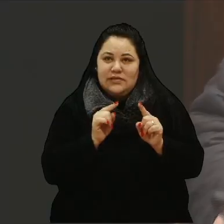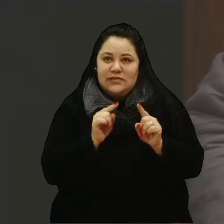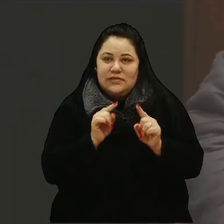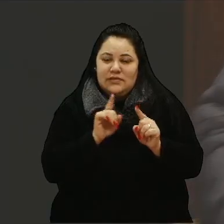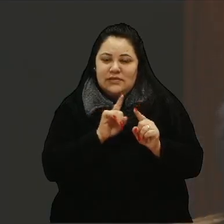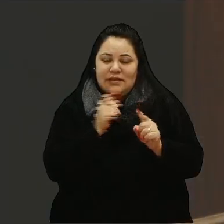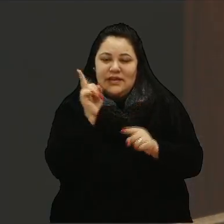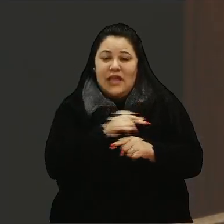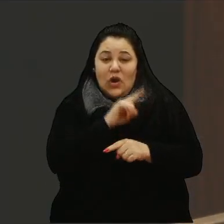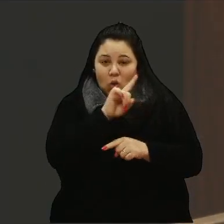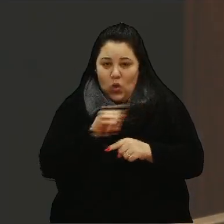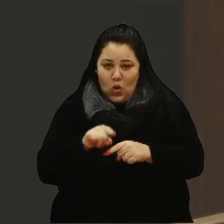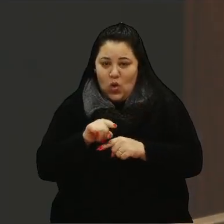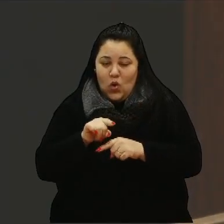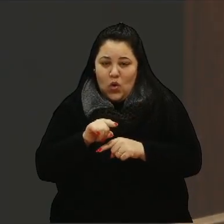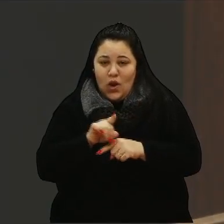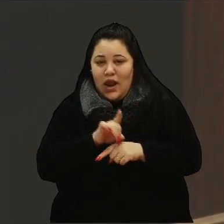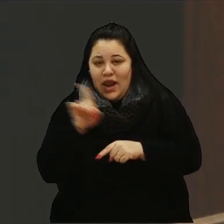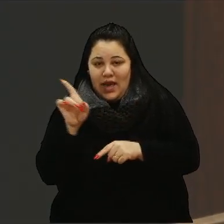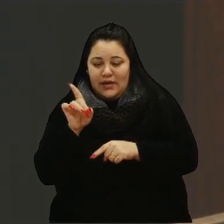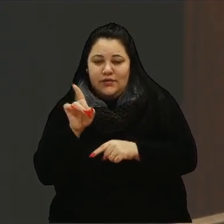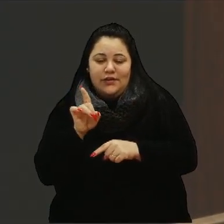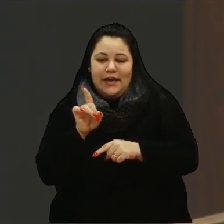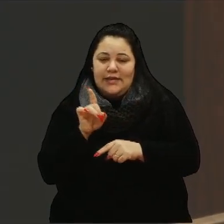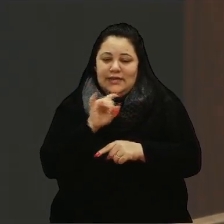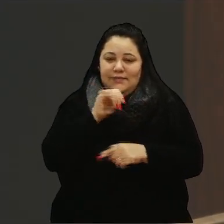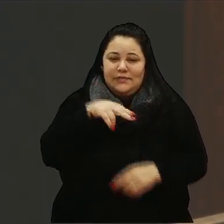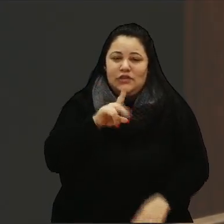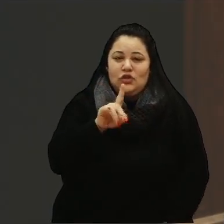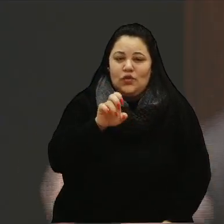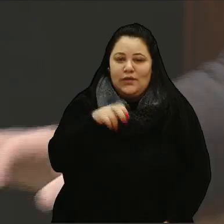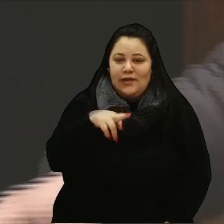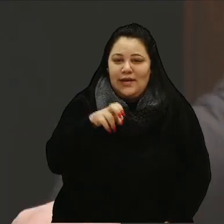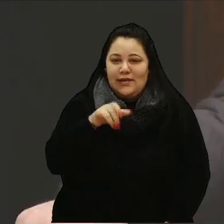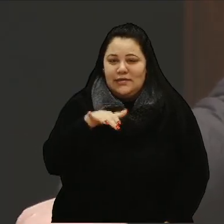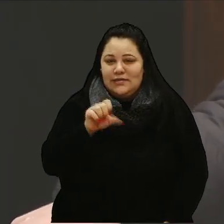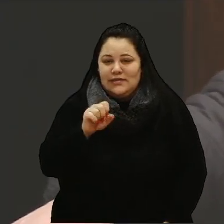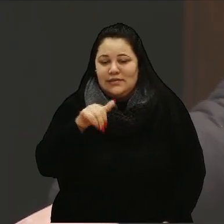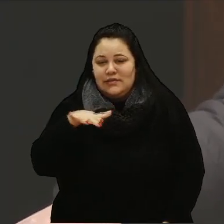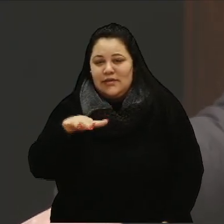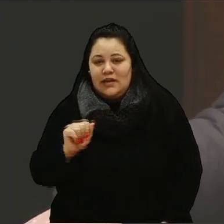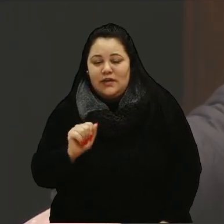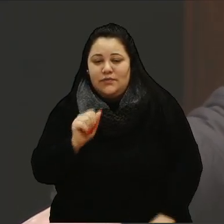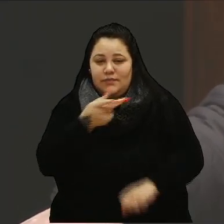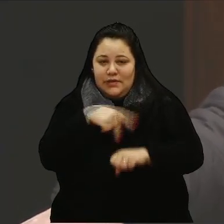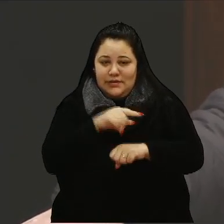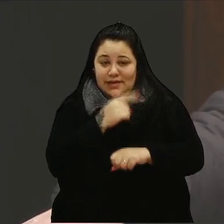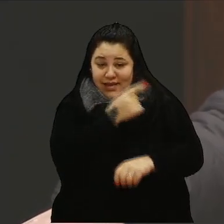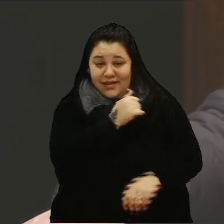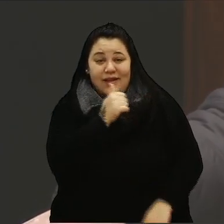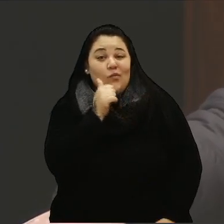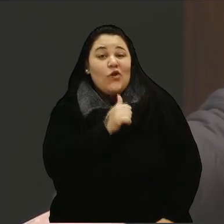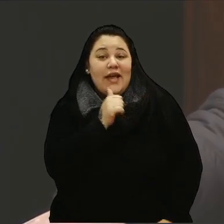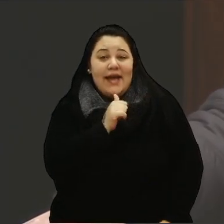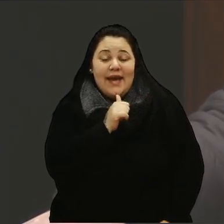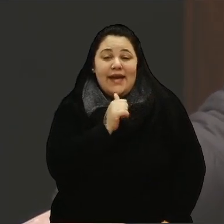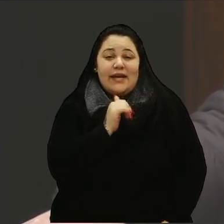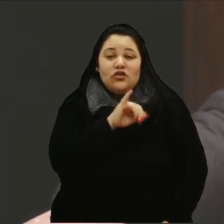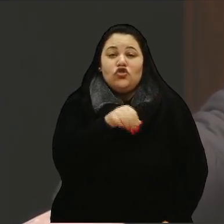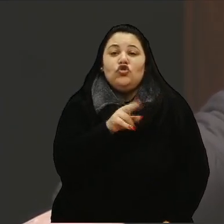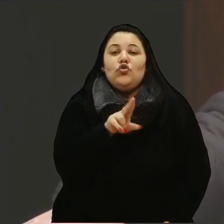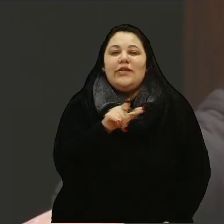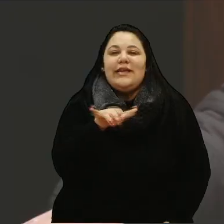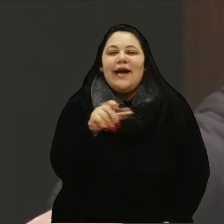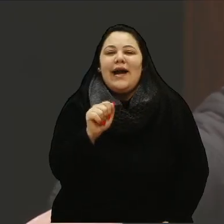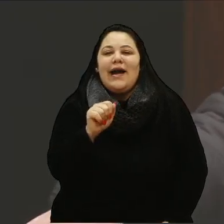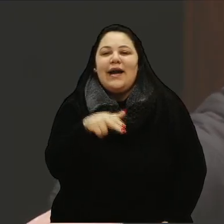estamos acompanhando, vereador Tenente Cristiano Becker, a situação da moça Juliana Marins, lá do estado do Rio de Janeiro, a quem fica a nossa solidariedade,